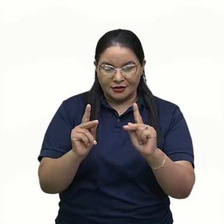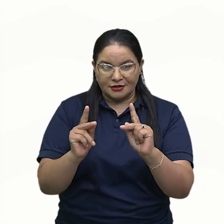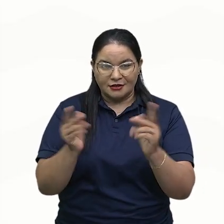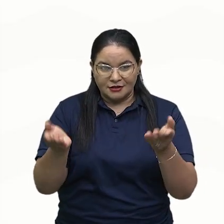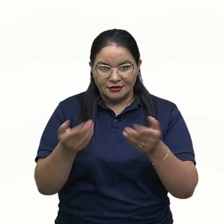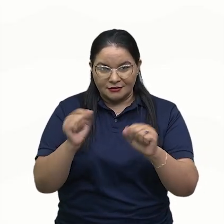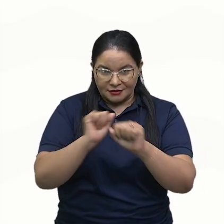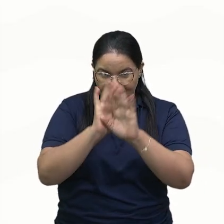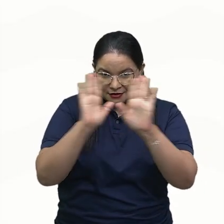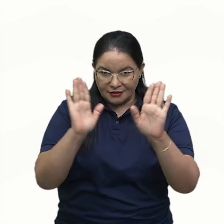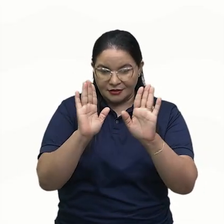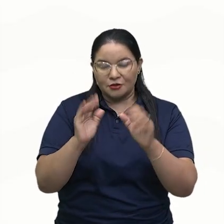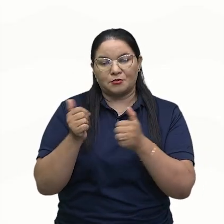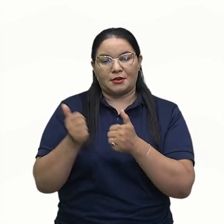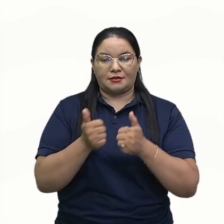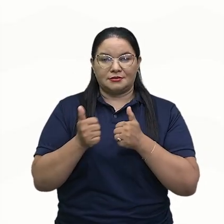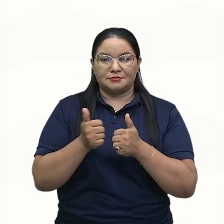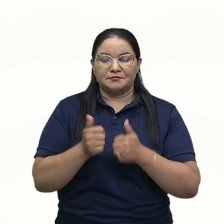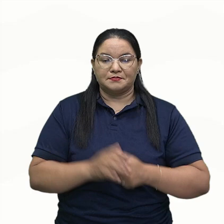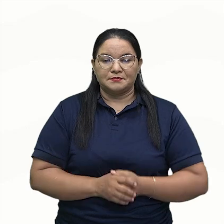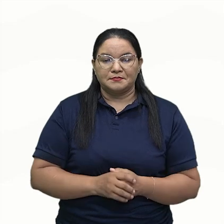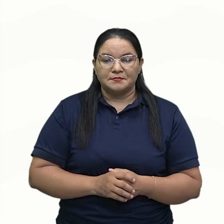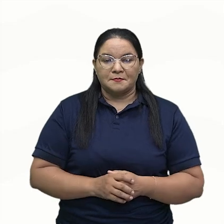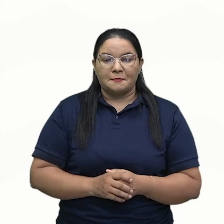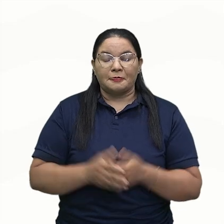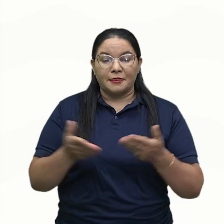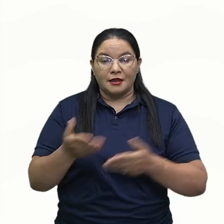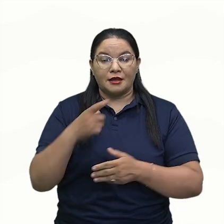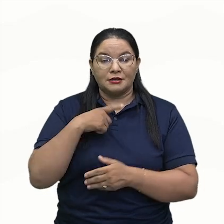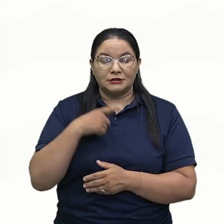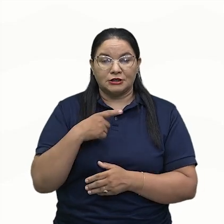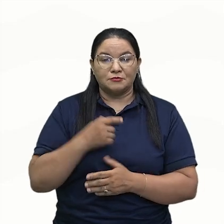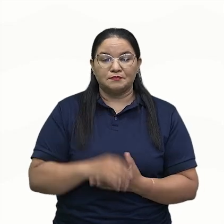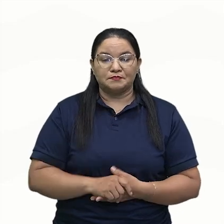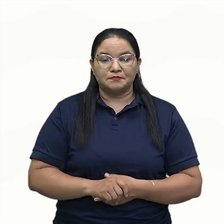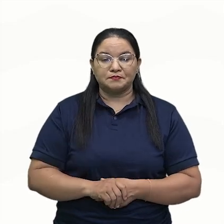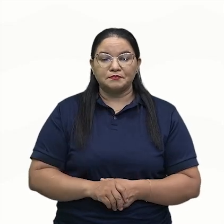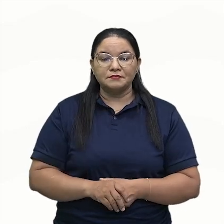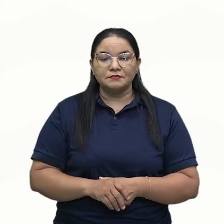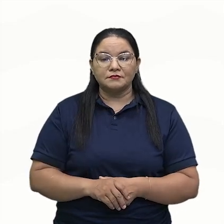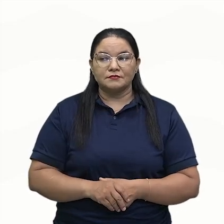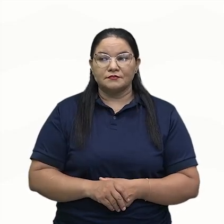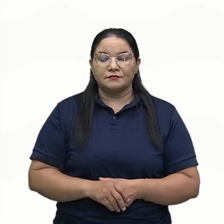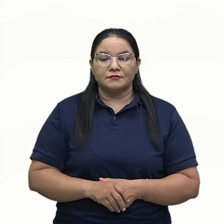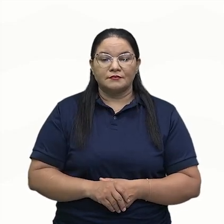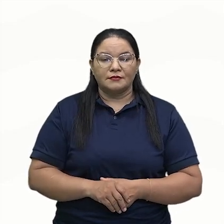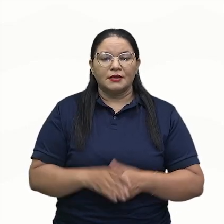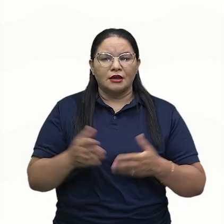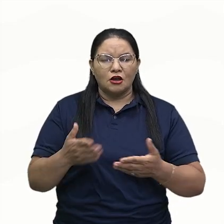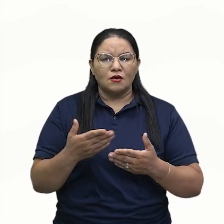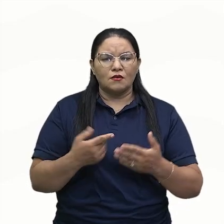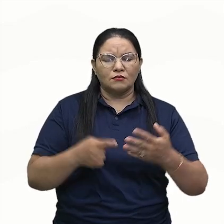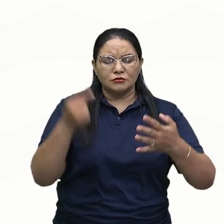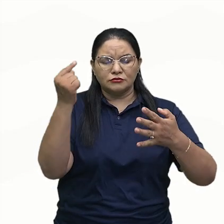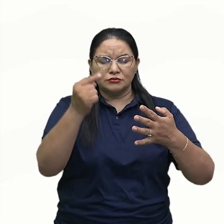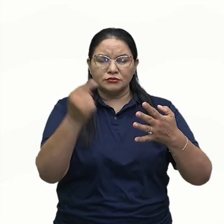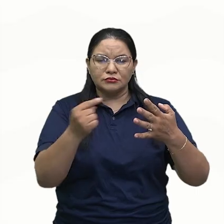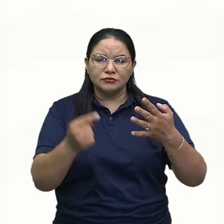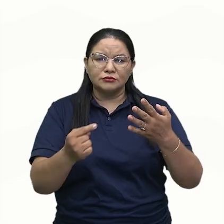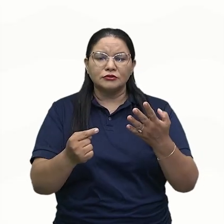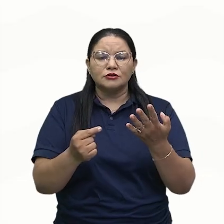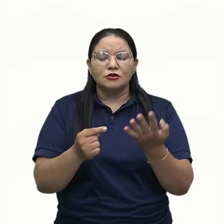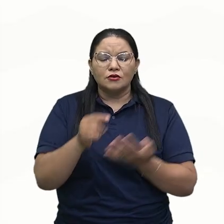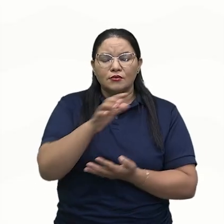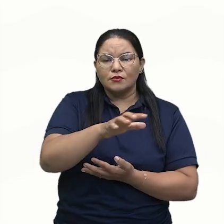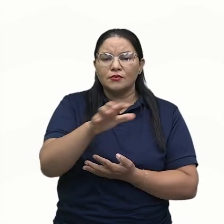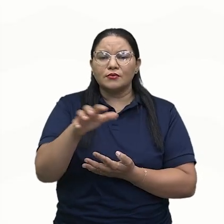tudo tranquilo? Agora eu tenho aqui a classificação, aliás, eu tenho aqui a identificação de quais são esses setores,